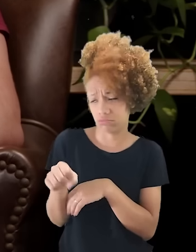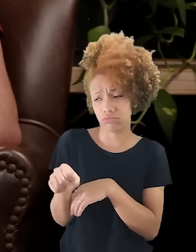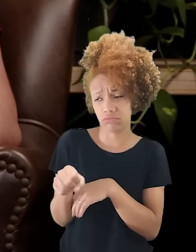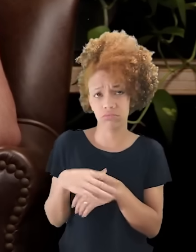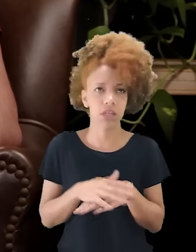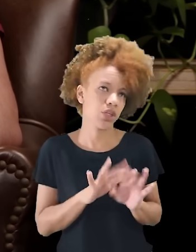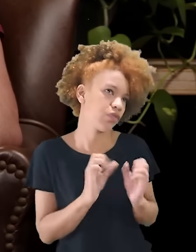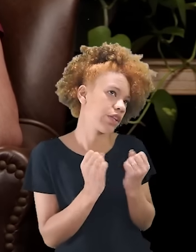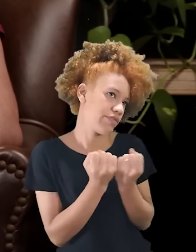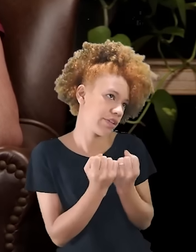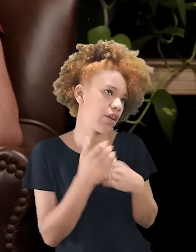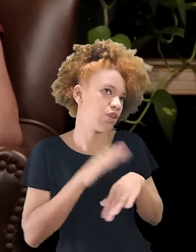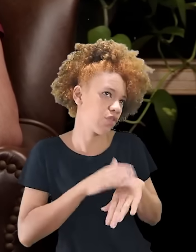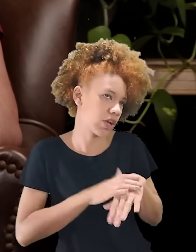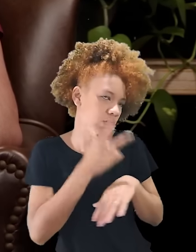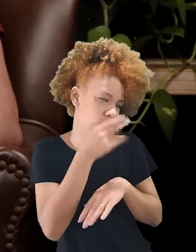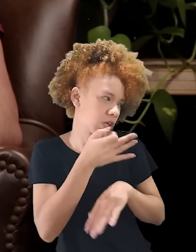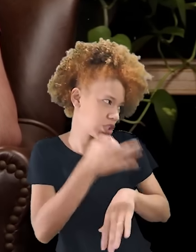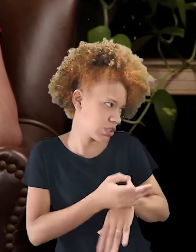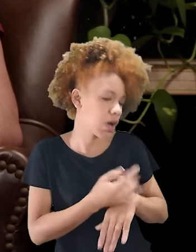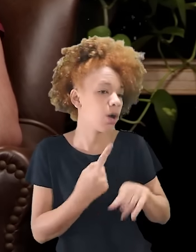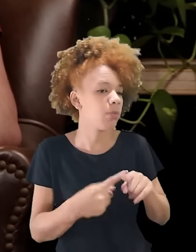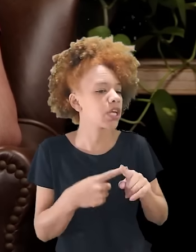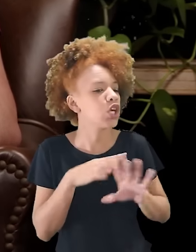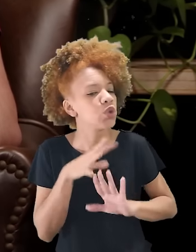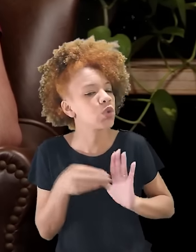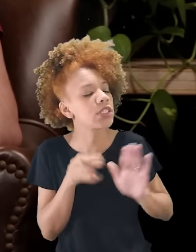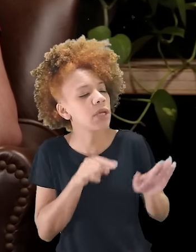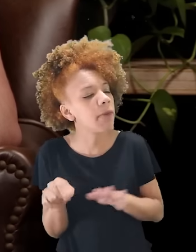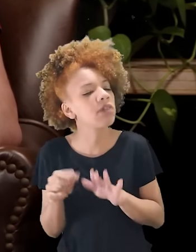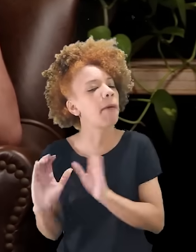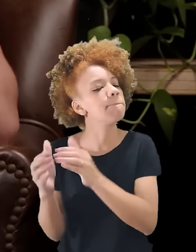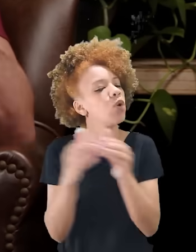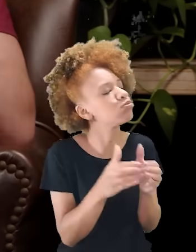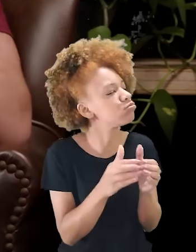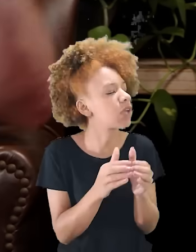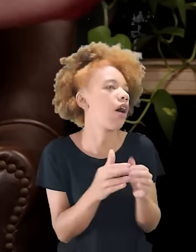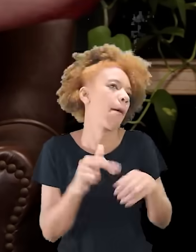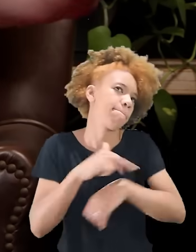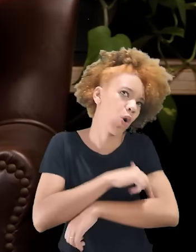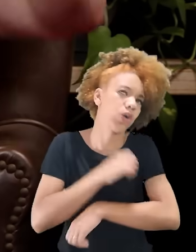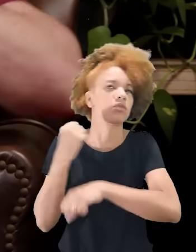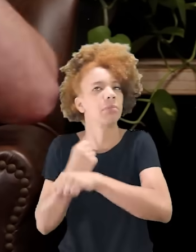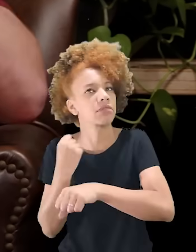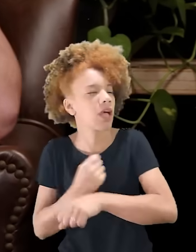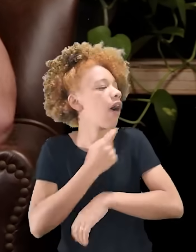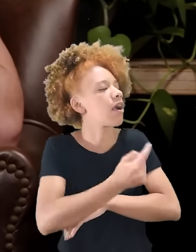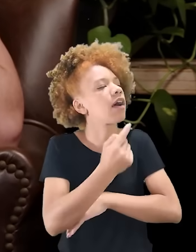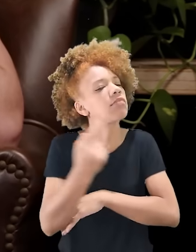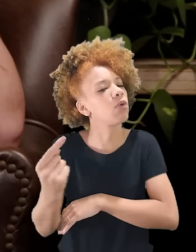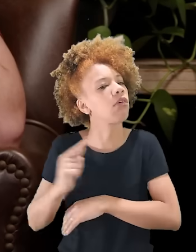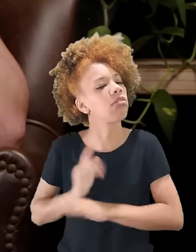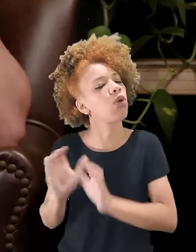e e aí eu vou te defender um pouco eu faço isso muito no a porque é o seguinte toda semana eu trago uma bolha diferente você é uma bolha da moda outro tem é a bolha do pedreiro cada um tem uma